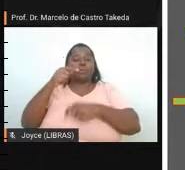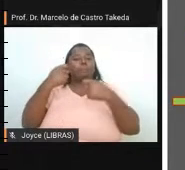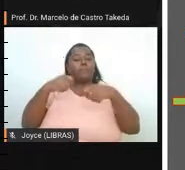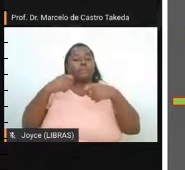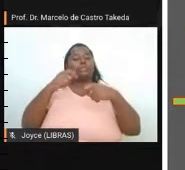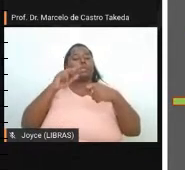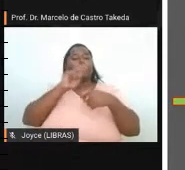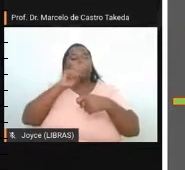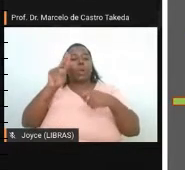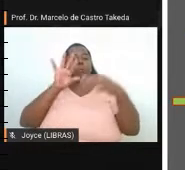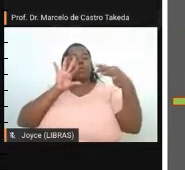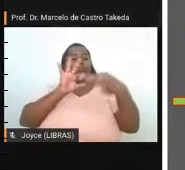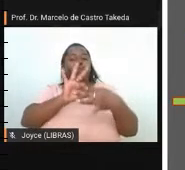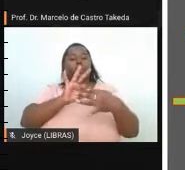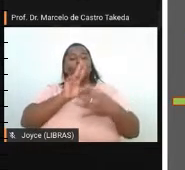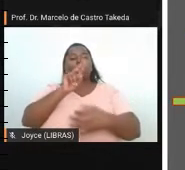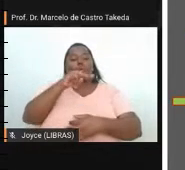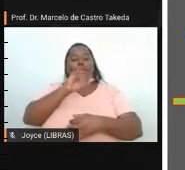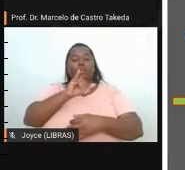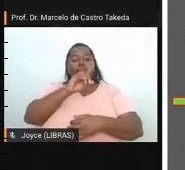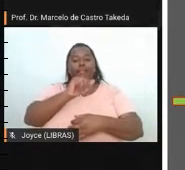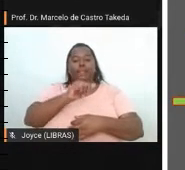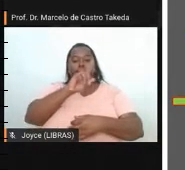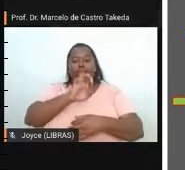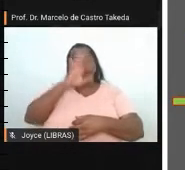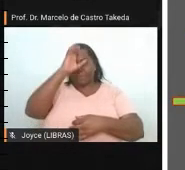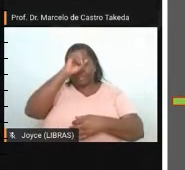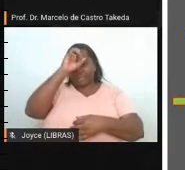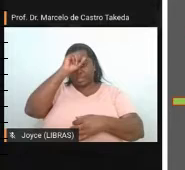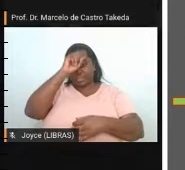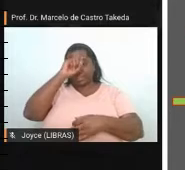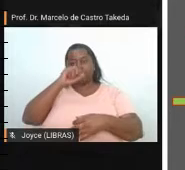à unidade de aprendizagem que a gente vai estabelecer.